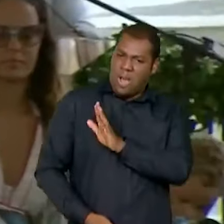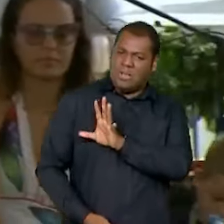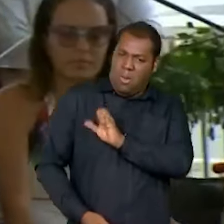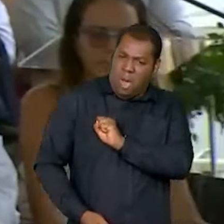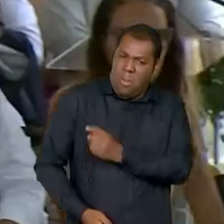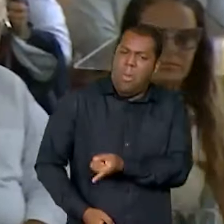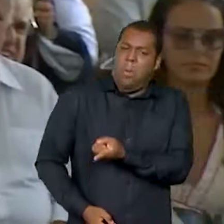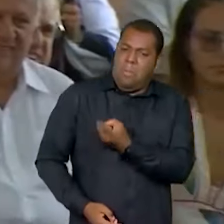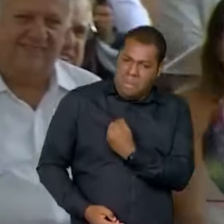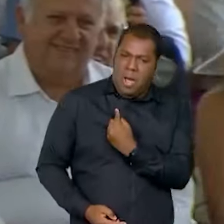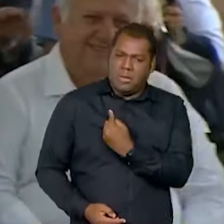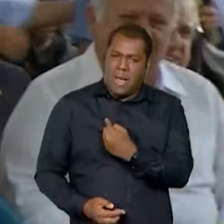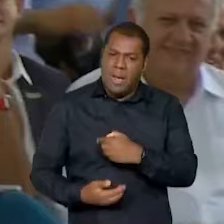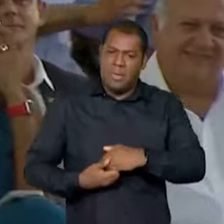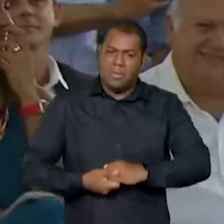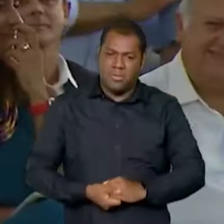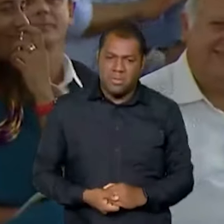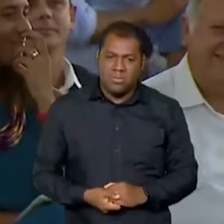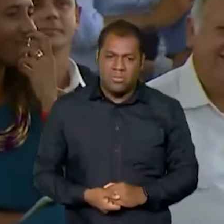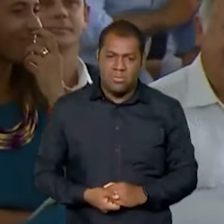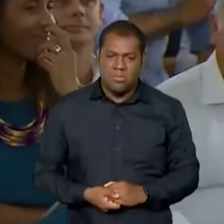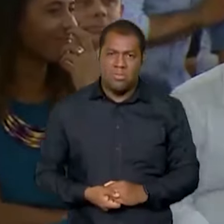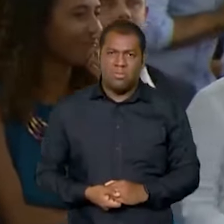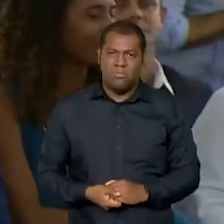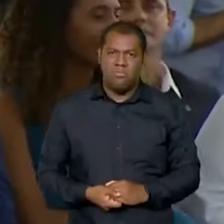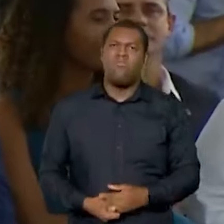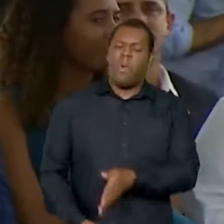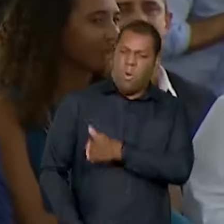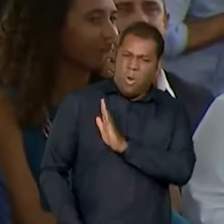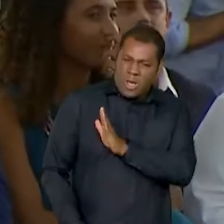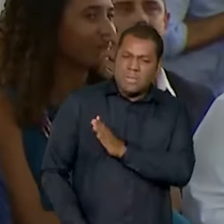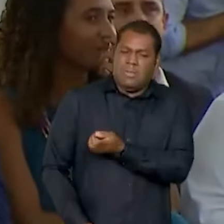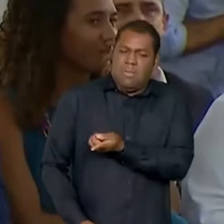Porque tem coisa que somente o coração obriga a gente a